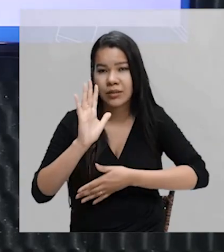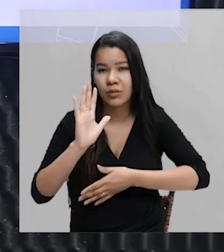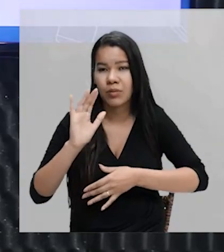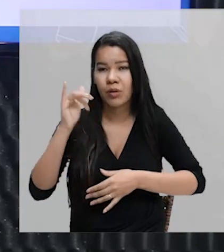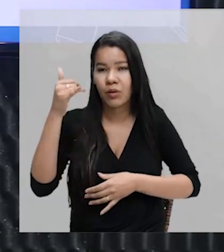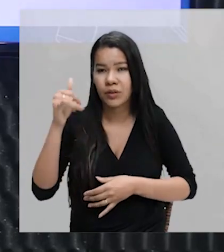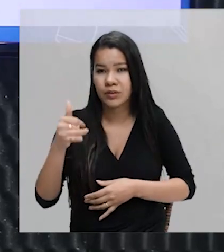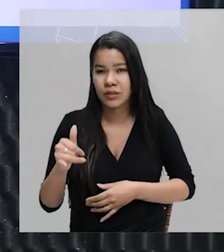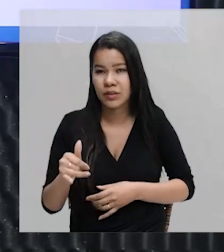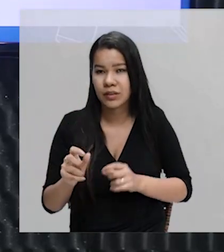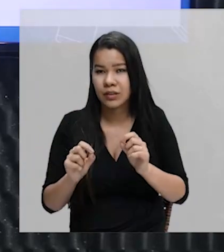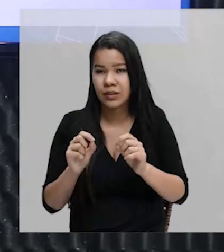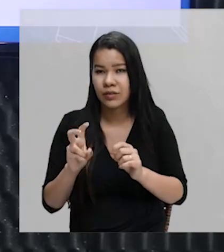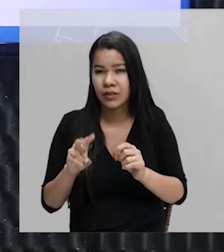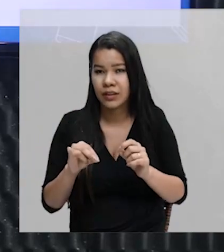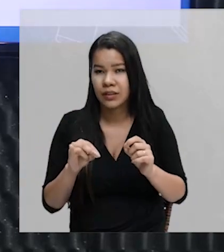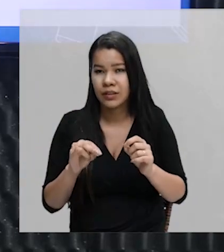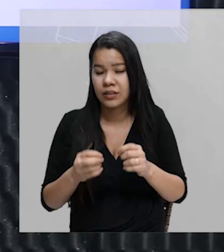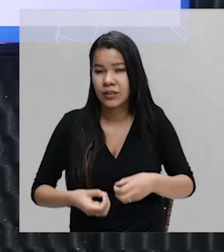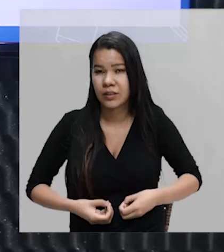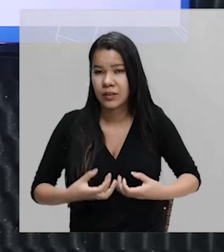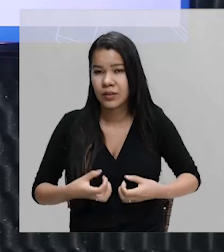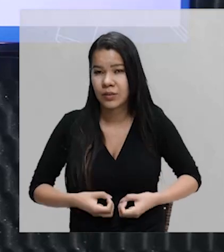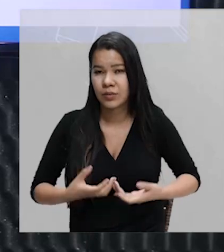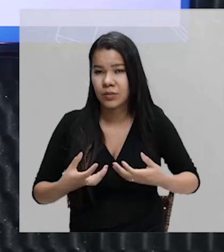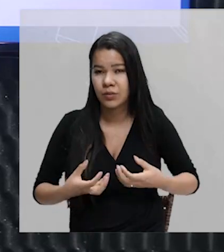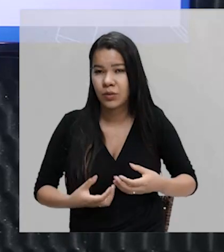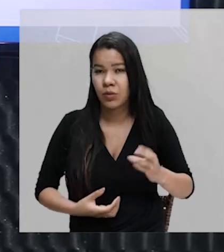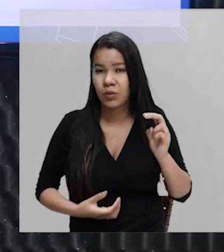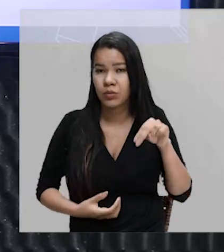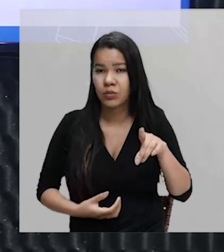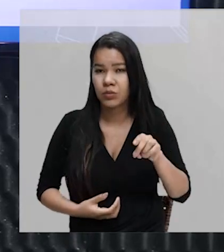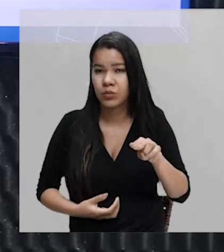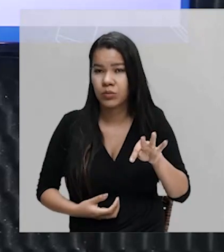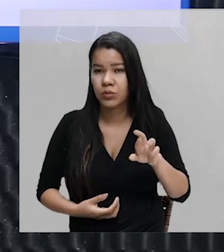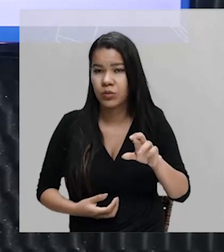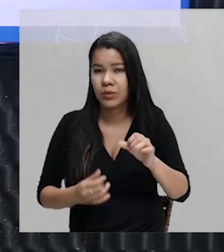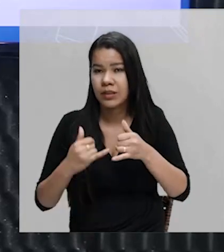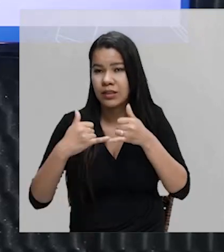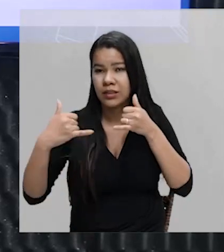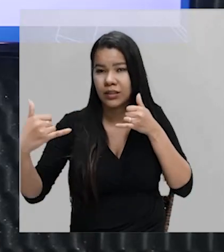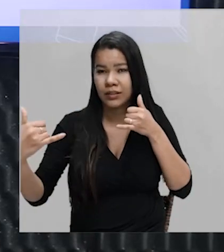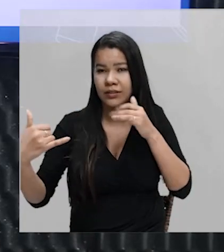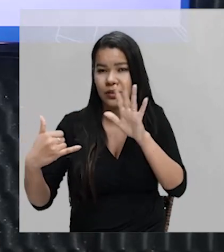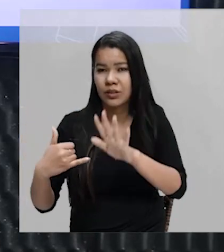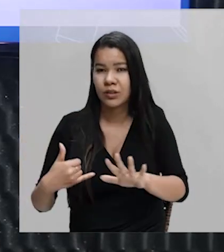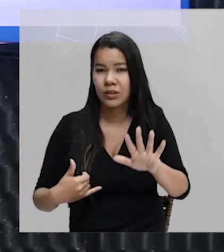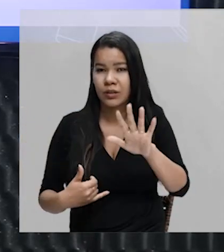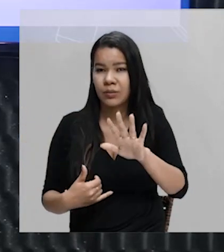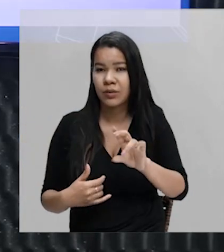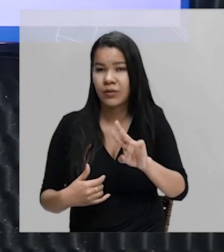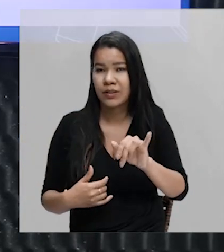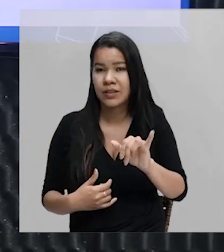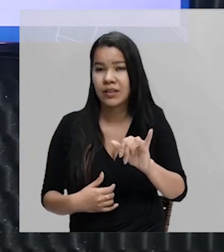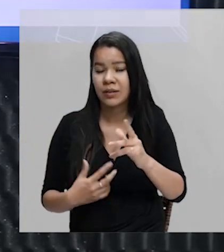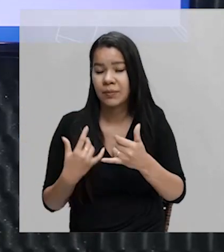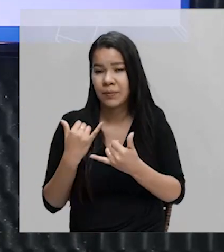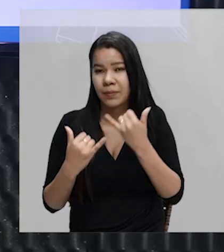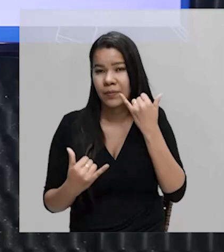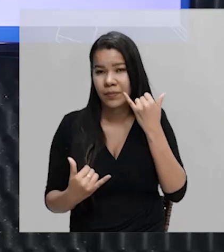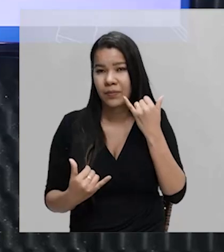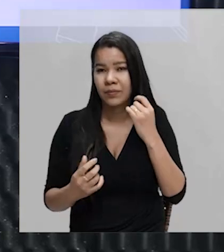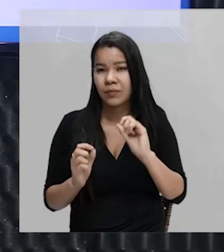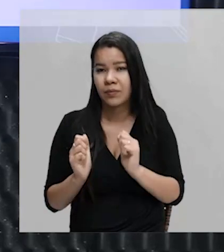corrente elétrica que vai gerar nesse condutor umas linhas de campo, e essas linhas de campo elas serão semelhantes